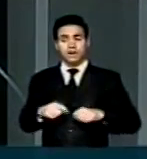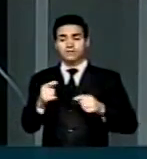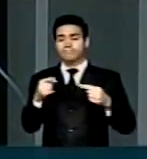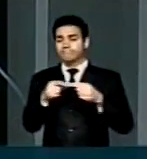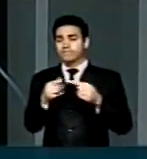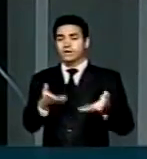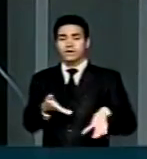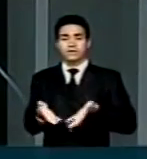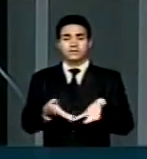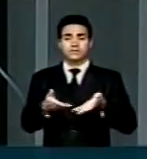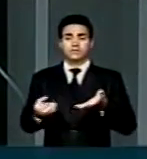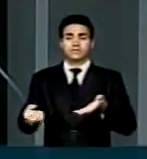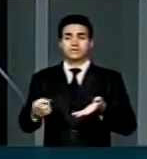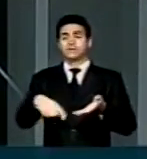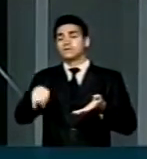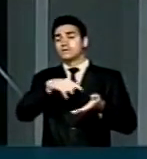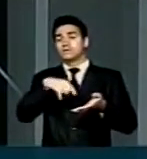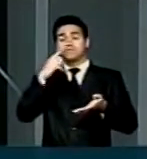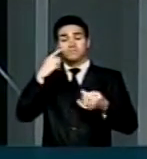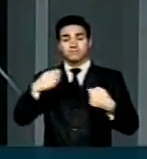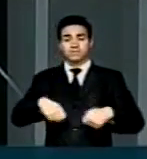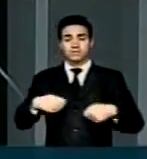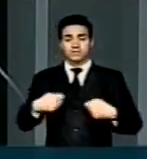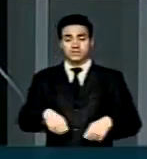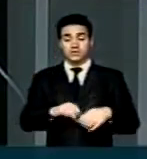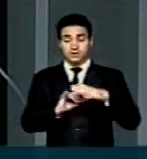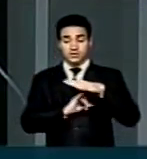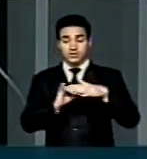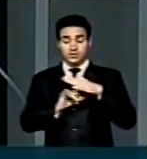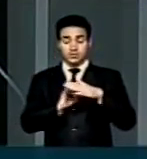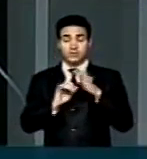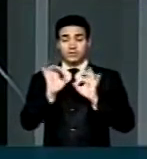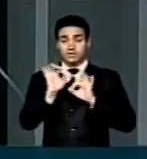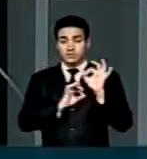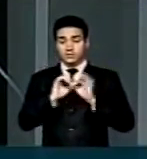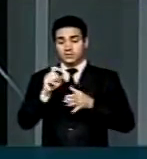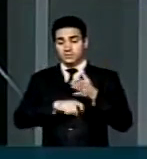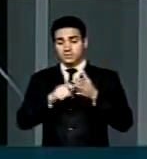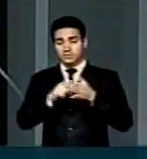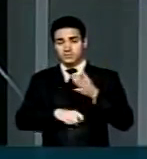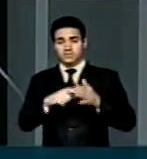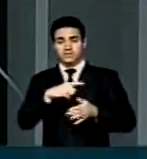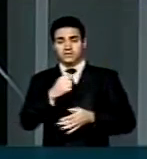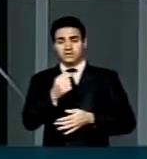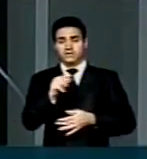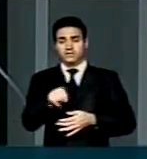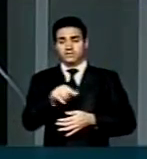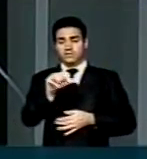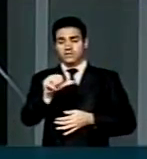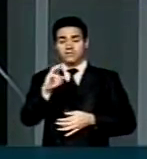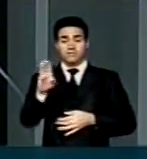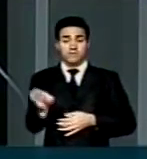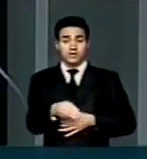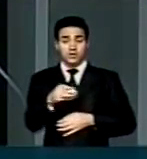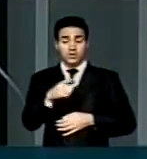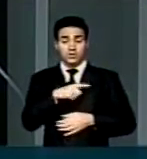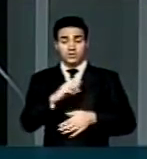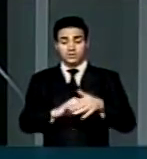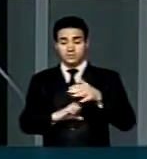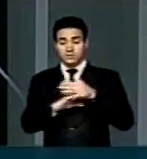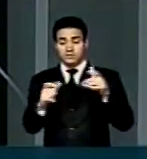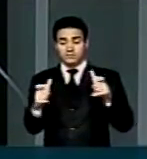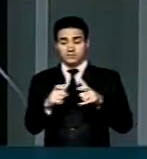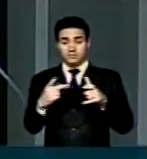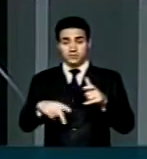atendem a novas necessidades. Segundo o Instituto de Planejamento e Tributação, existem cerca de 7,9 milhões de micro e pequenas empresas no